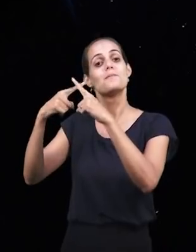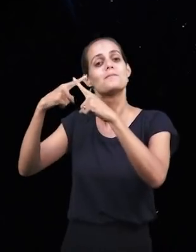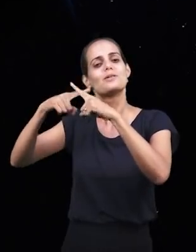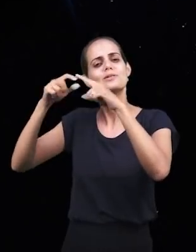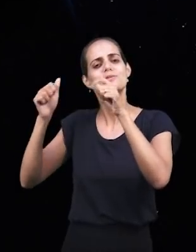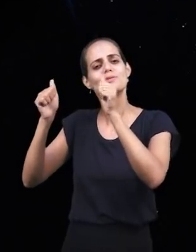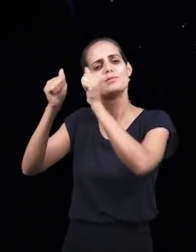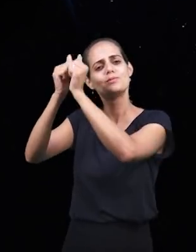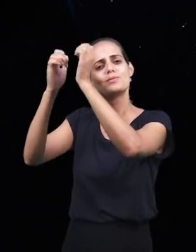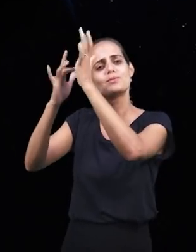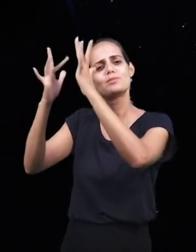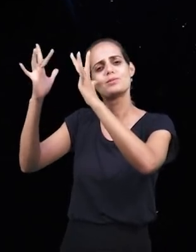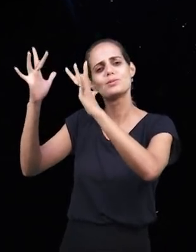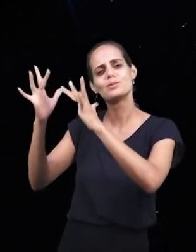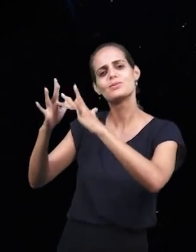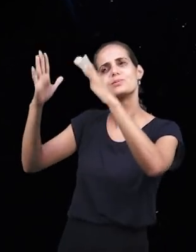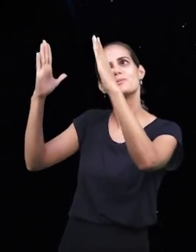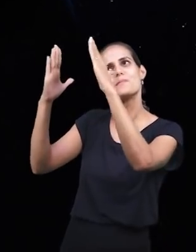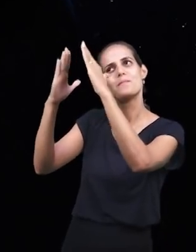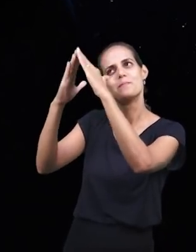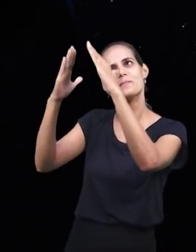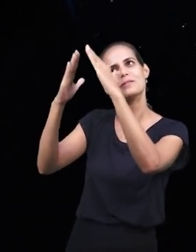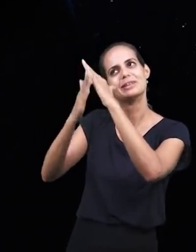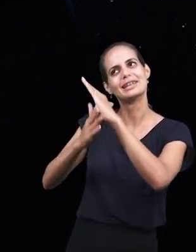Cristo para sempre vou